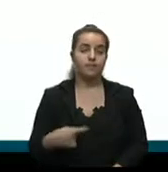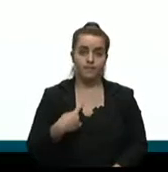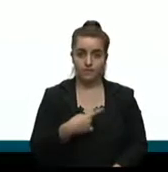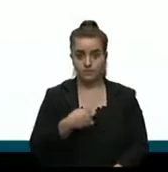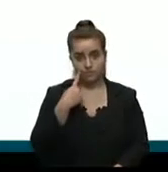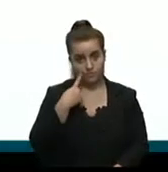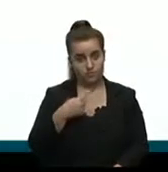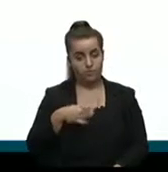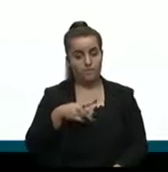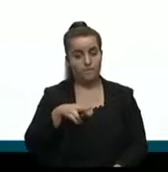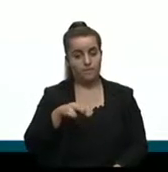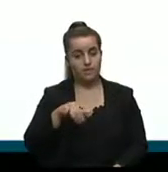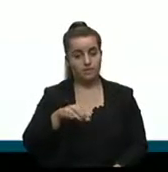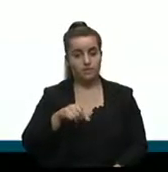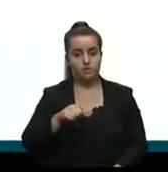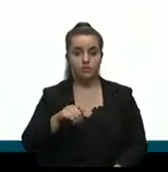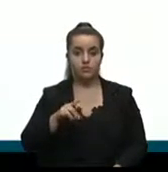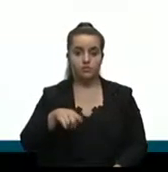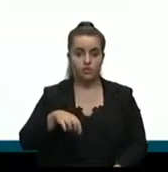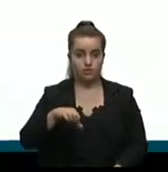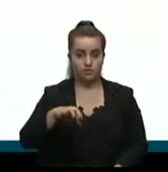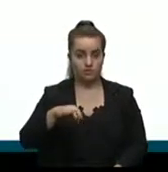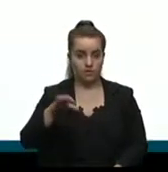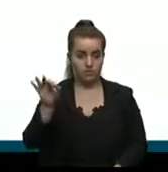uma precisão de 90%.